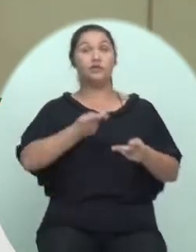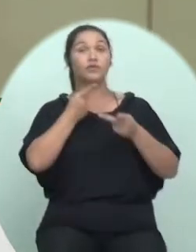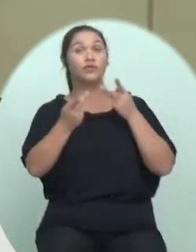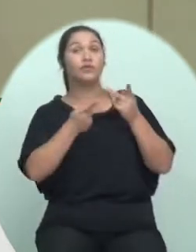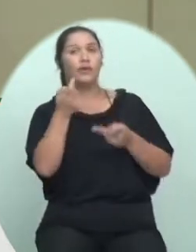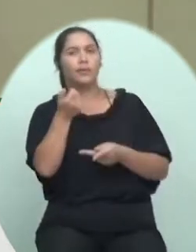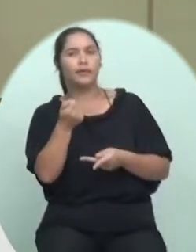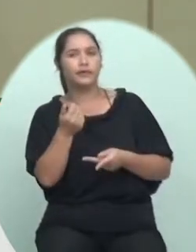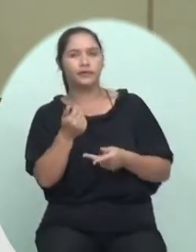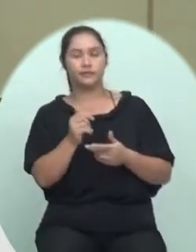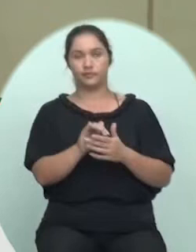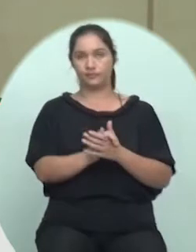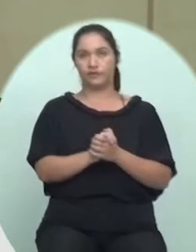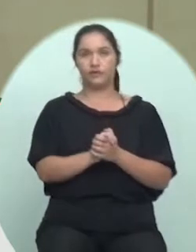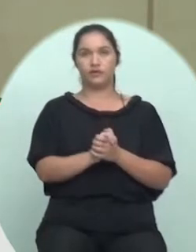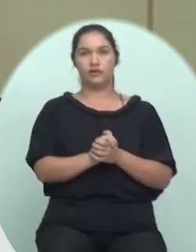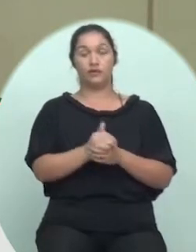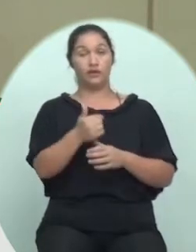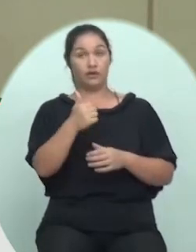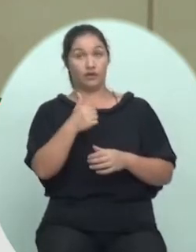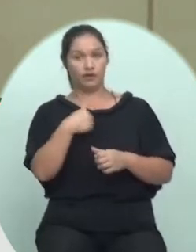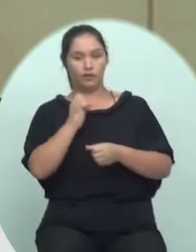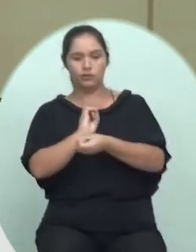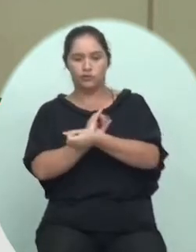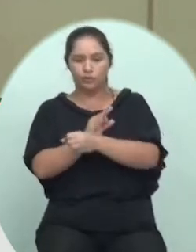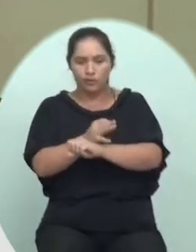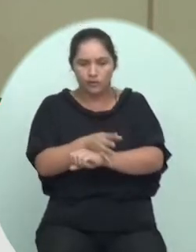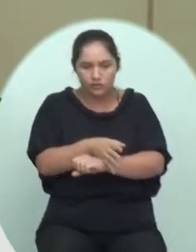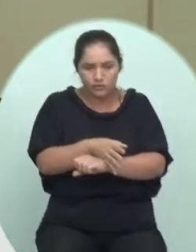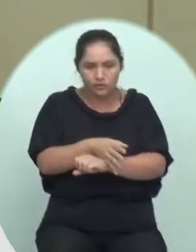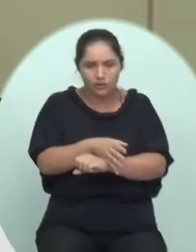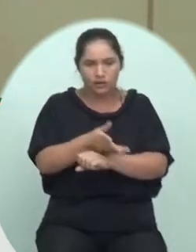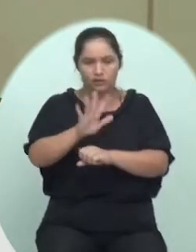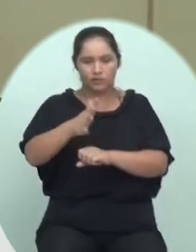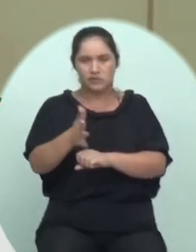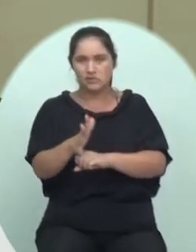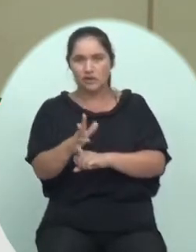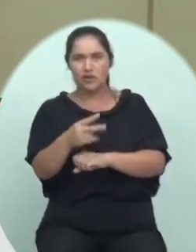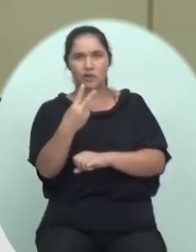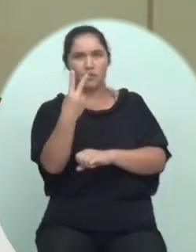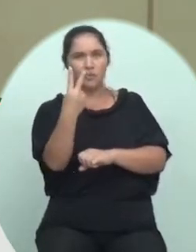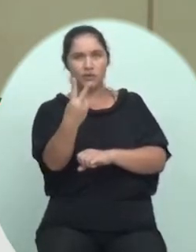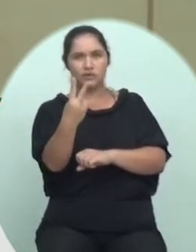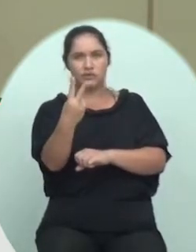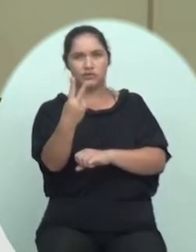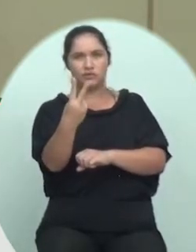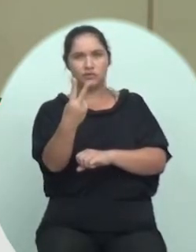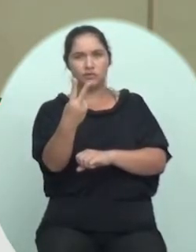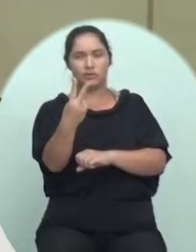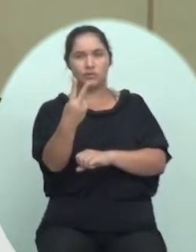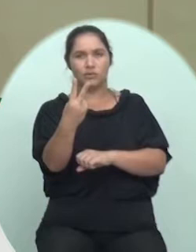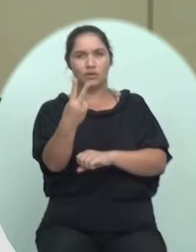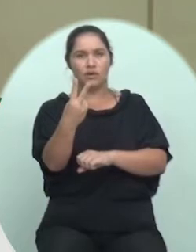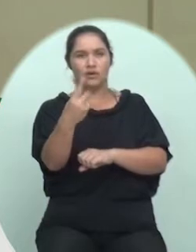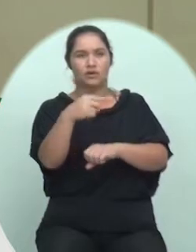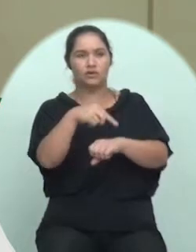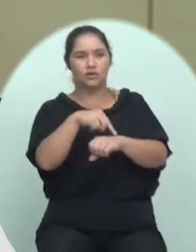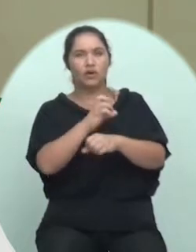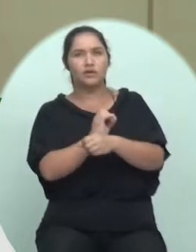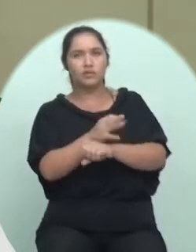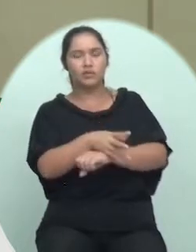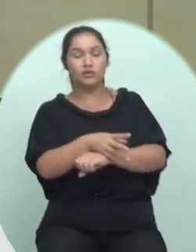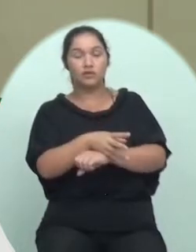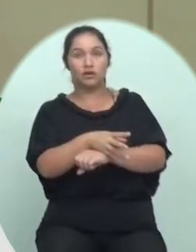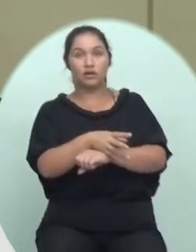Fui despertado de madrugada, por volta de umas 2 horas da madrugada, 2:30, 3 horas, com